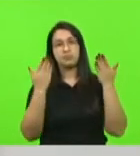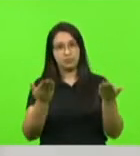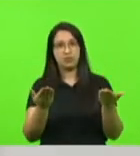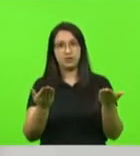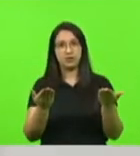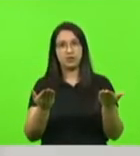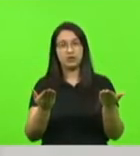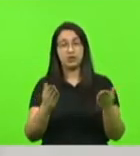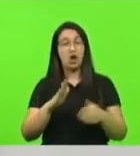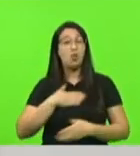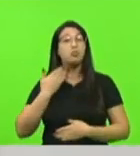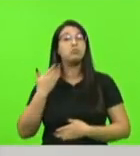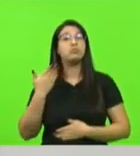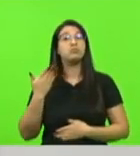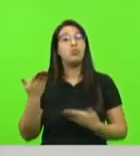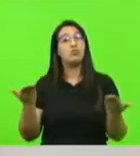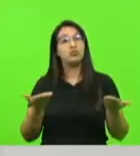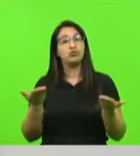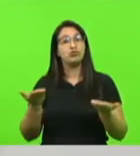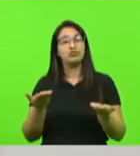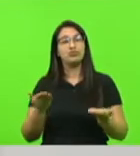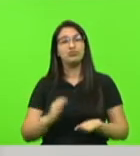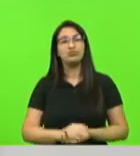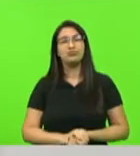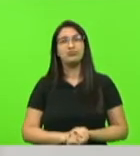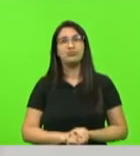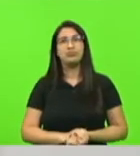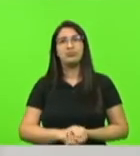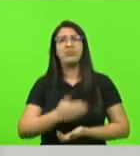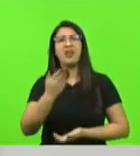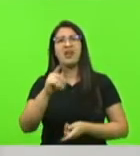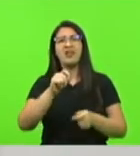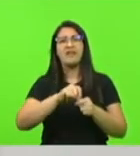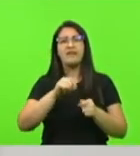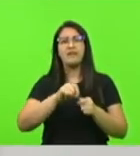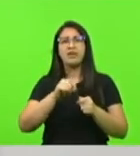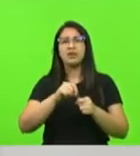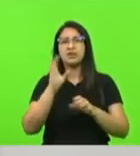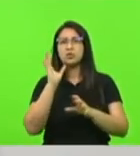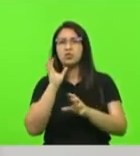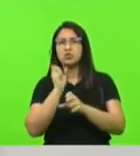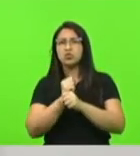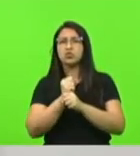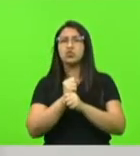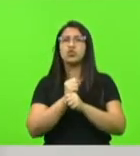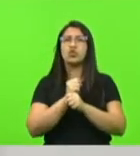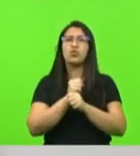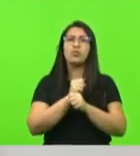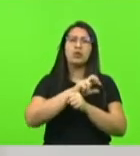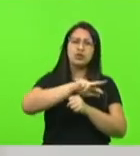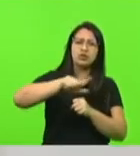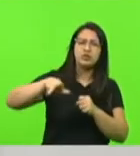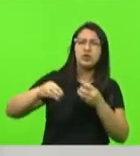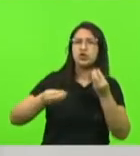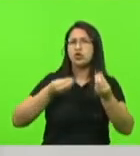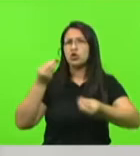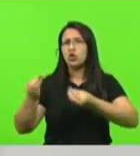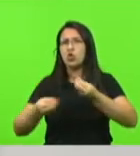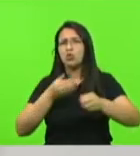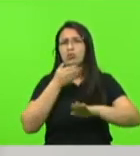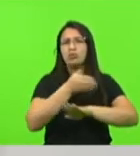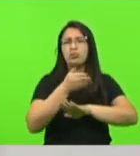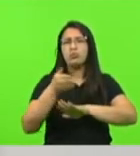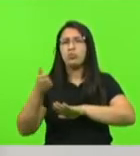que me assustou hoje. Além deles fazerem um levantamento dos roteiros do nosso governador